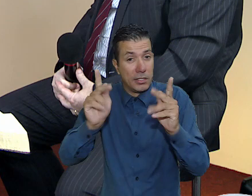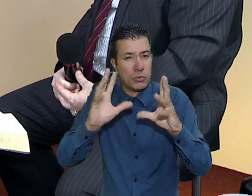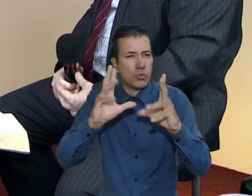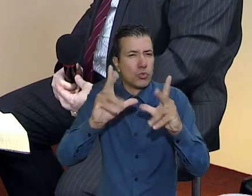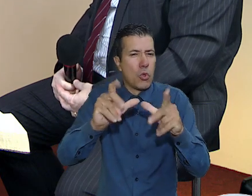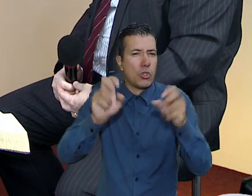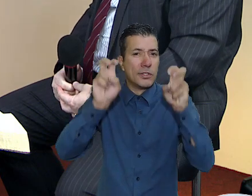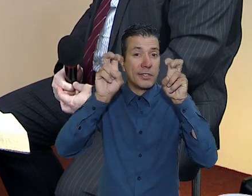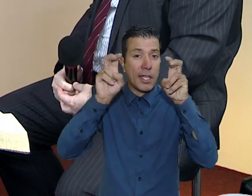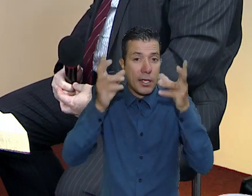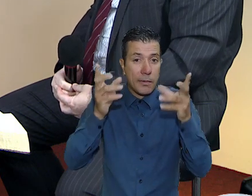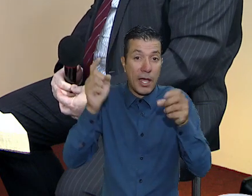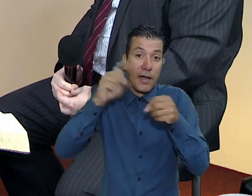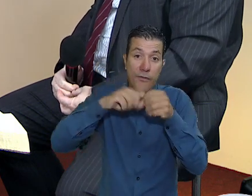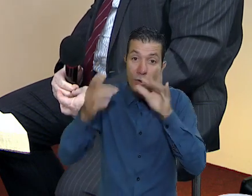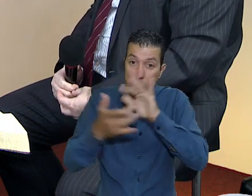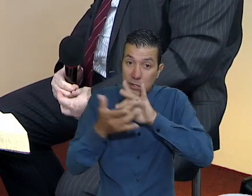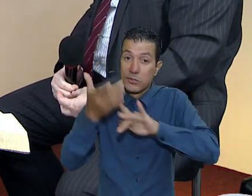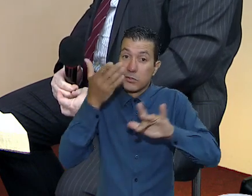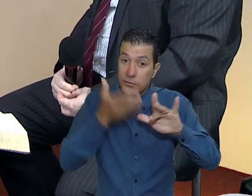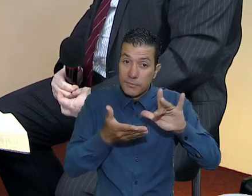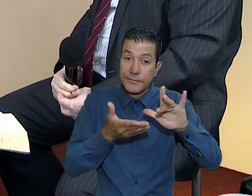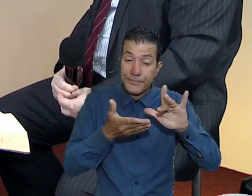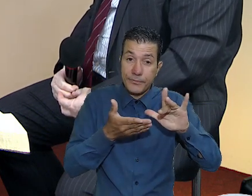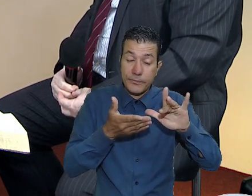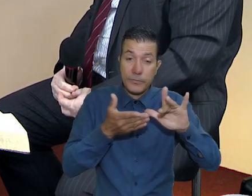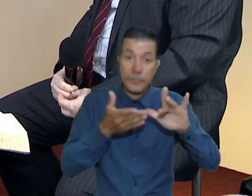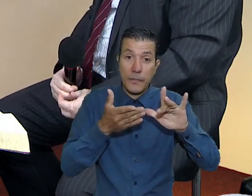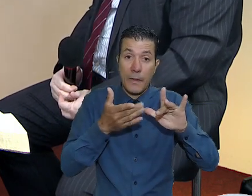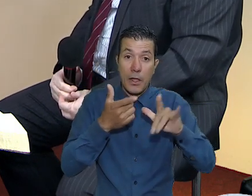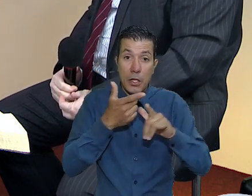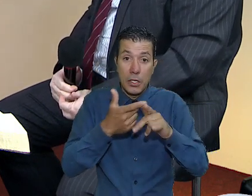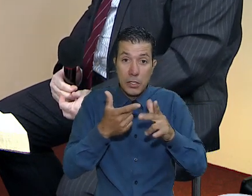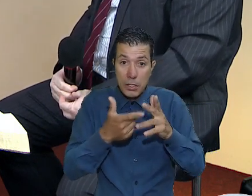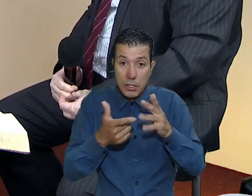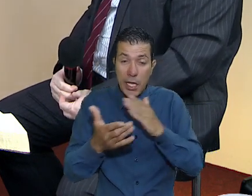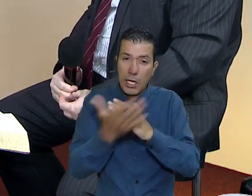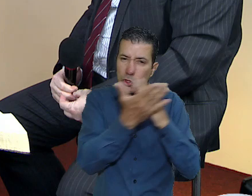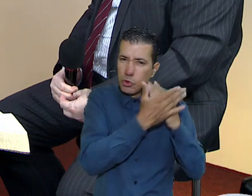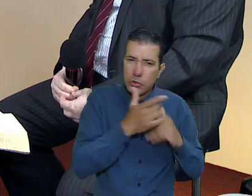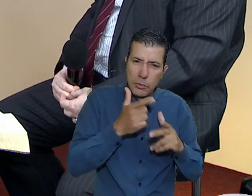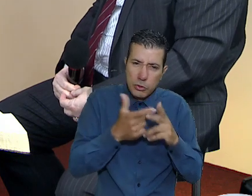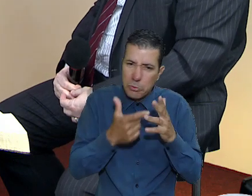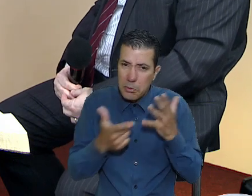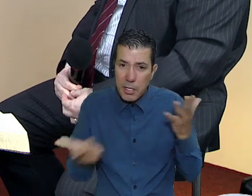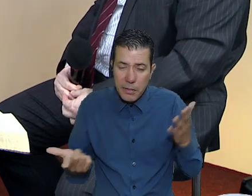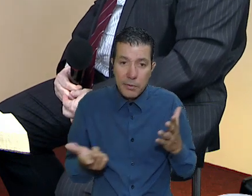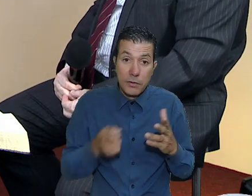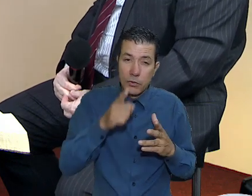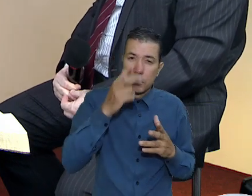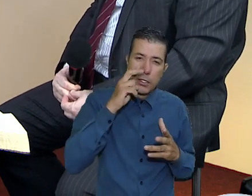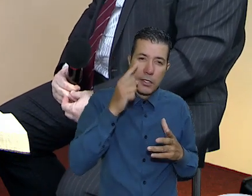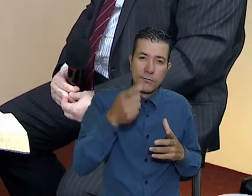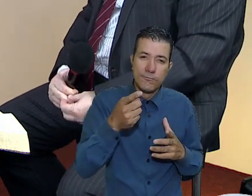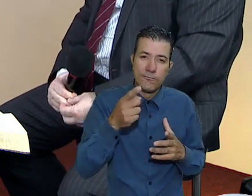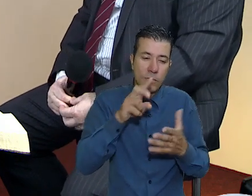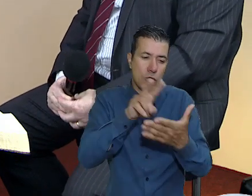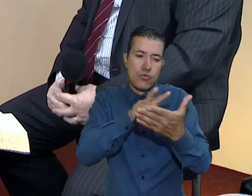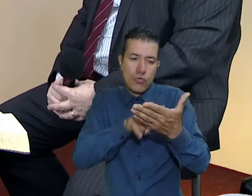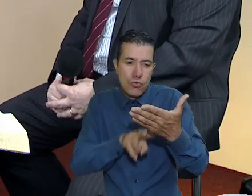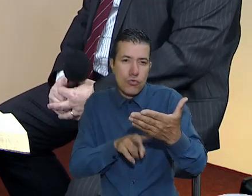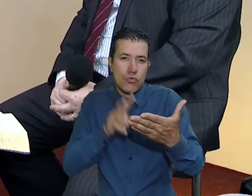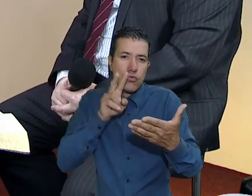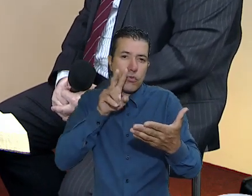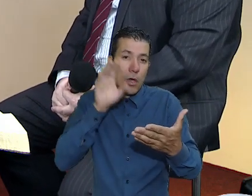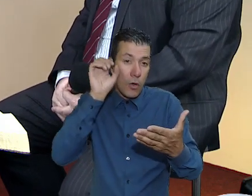os temas, ele vai falar sobre a volta de Jesus e a solução para os nossos problemas. Mas talvez, amigo ouvinte, talvez você que